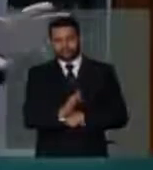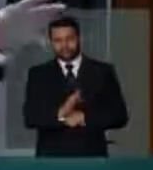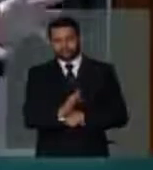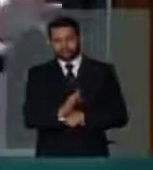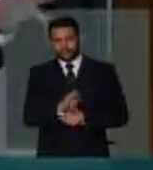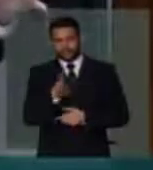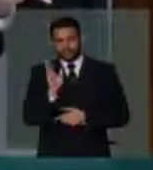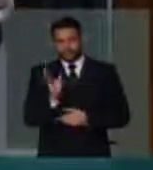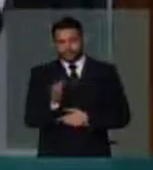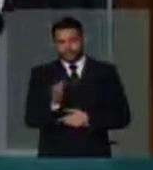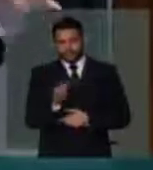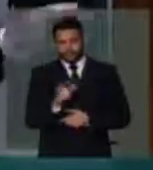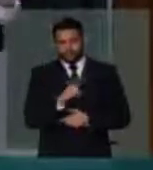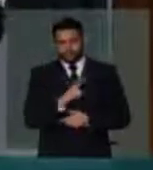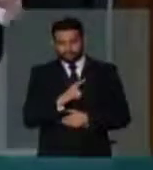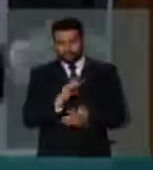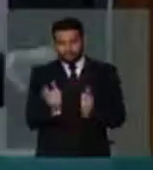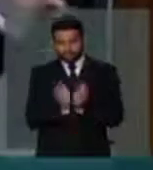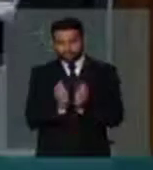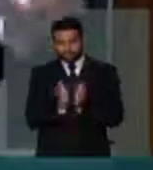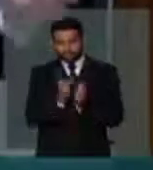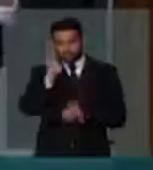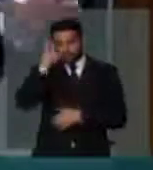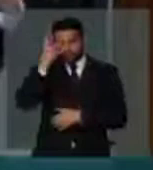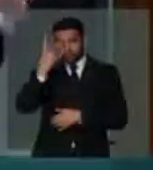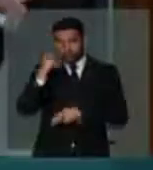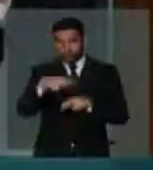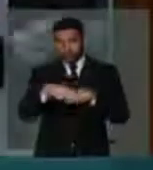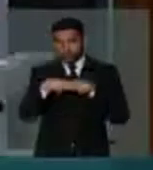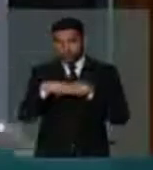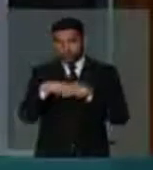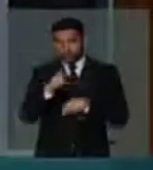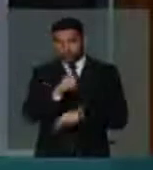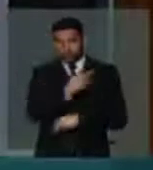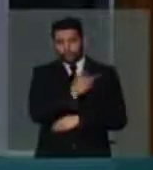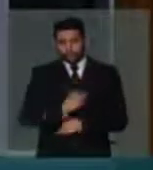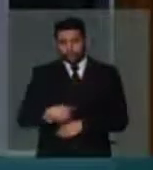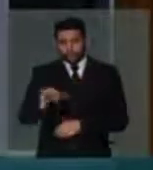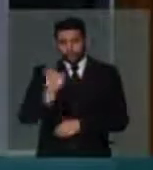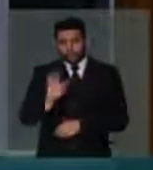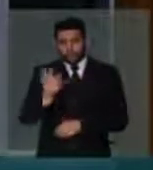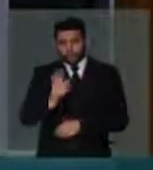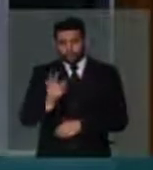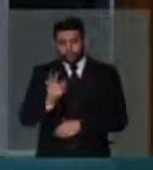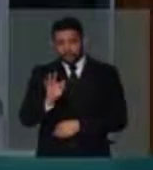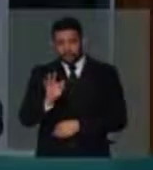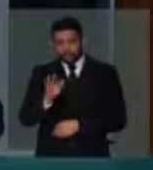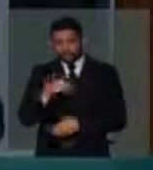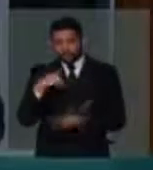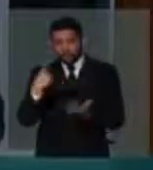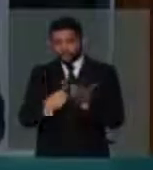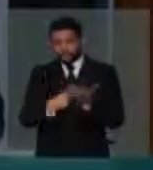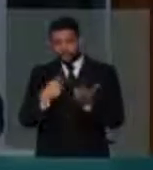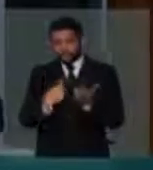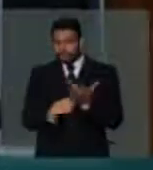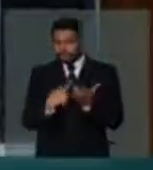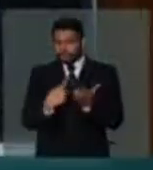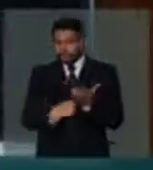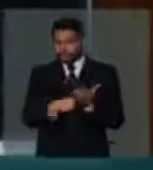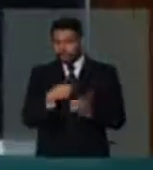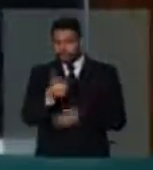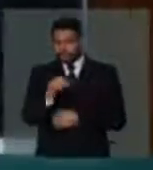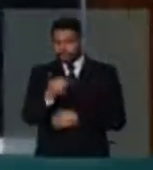Já há um conjunto de decisões, inclusive por parte do governo federal, que se comprometeu